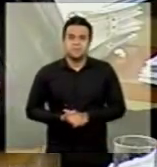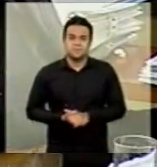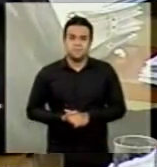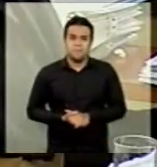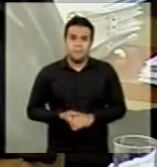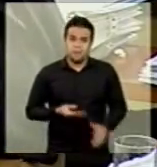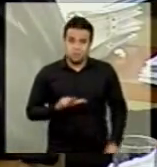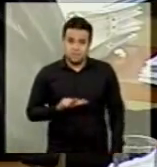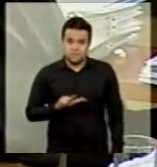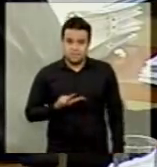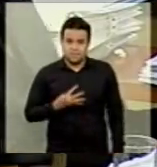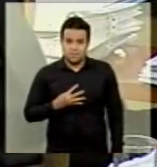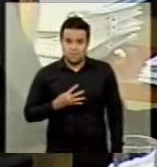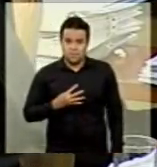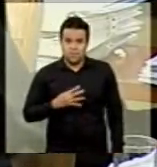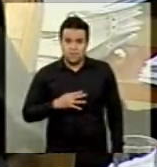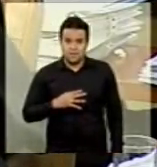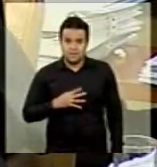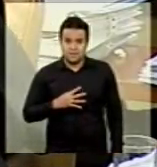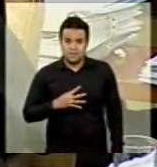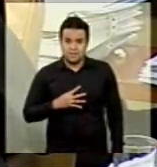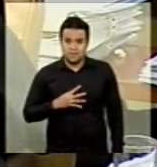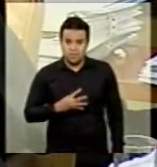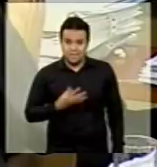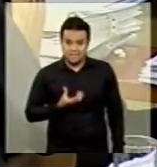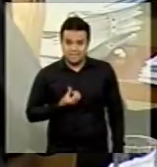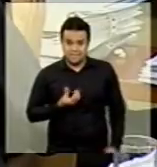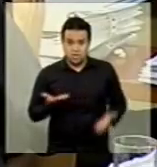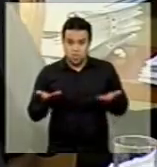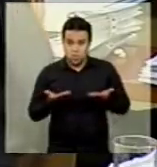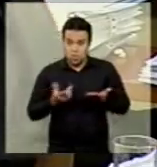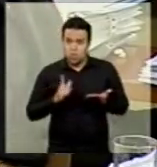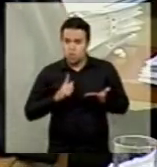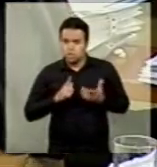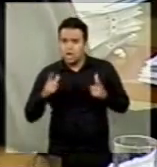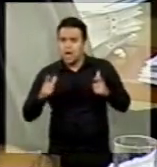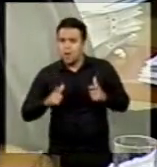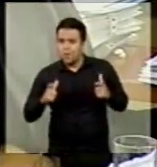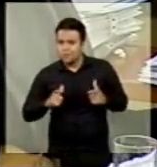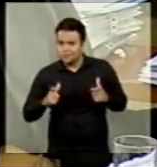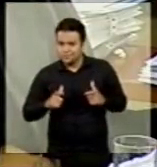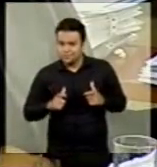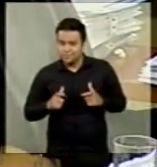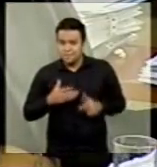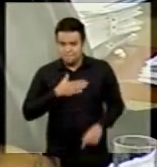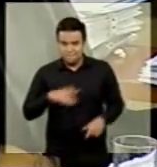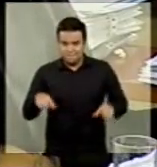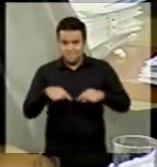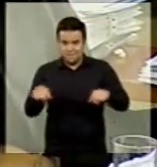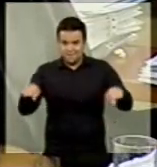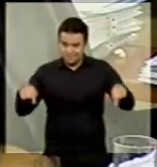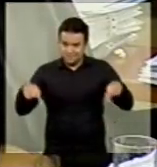Destes 46, encontram-se localizados hoje, neste instante, no meu gabinete,